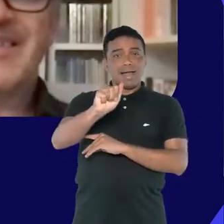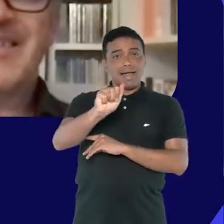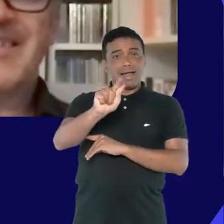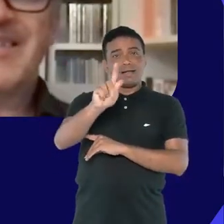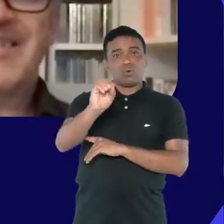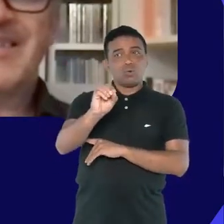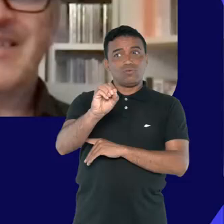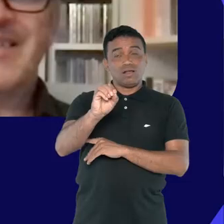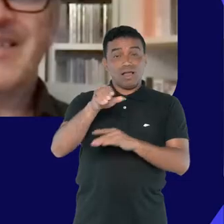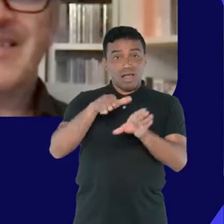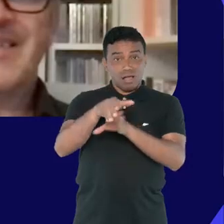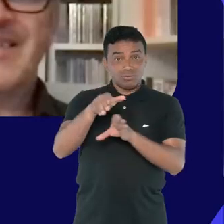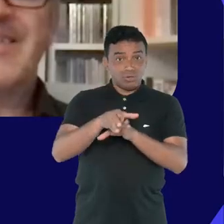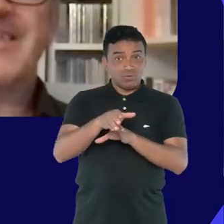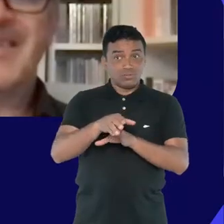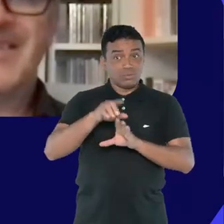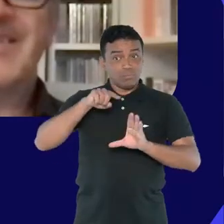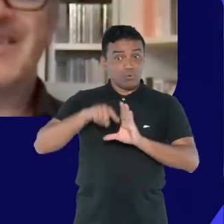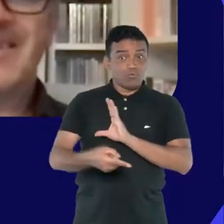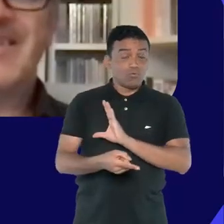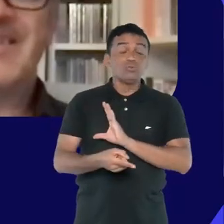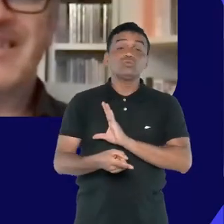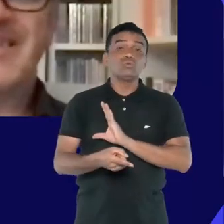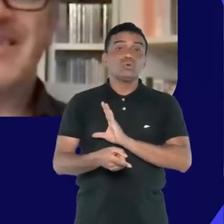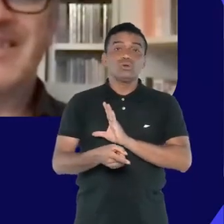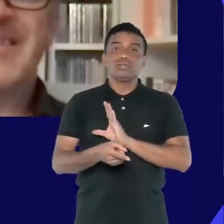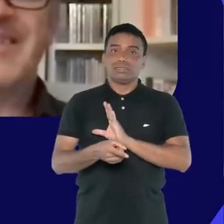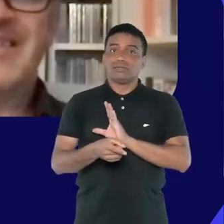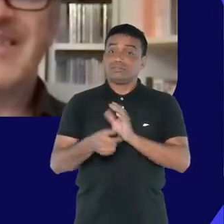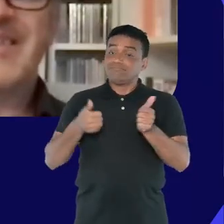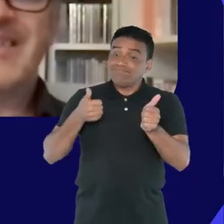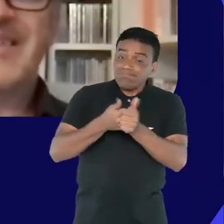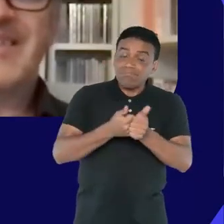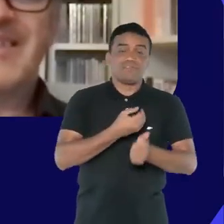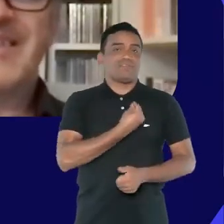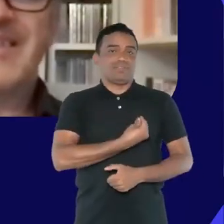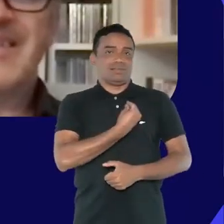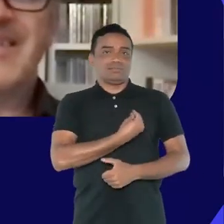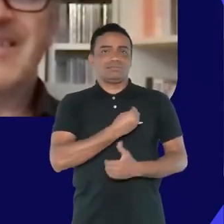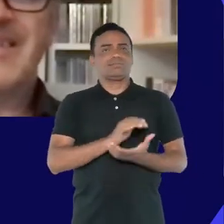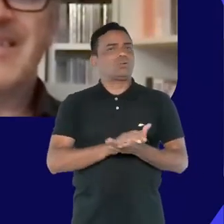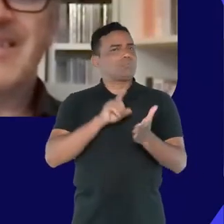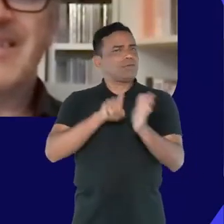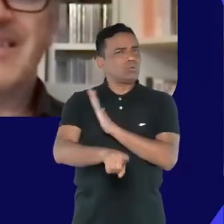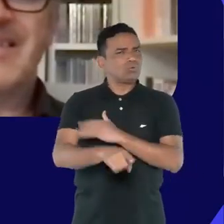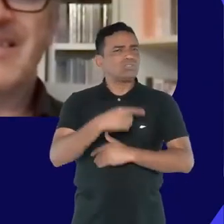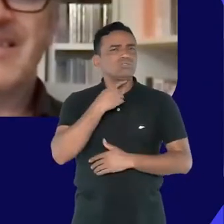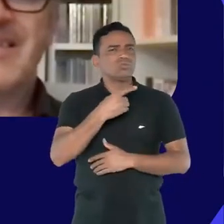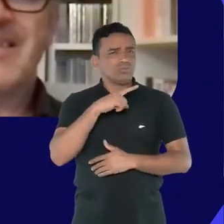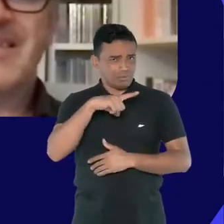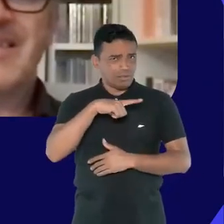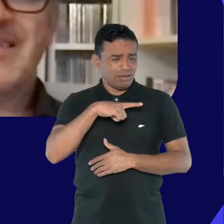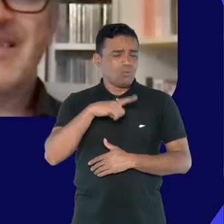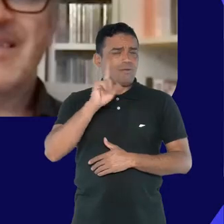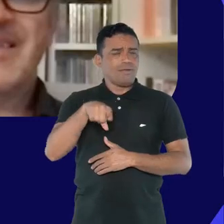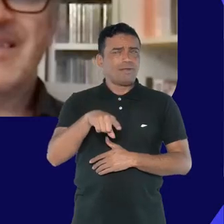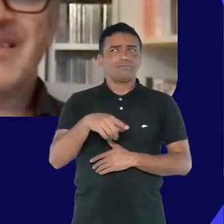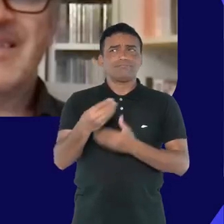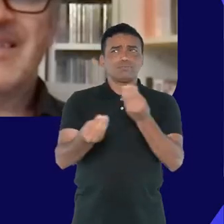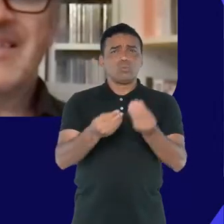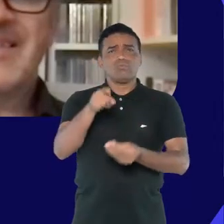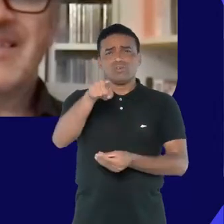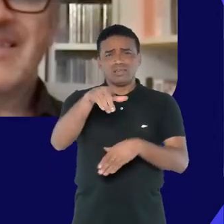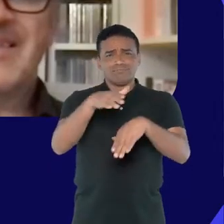se afastar do essencial, a vida. E aí a pergunta que eu tenho é exatamente essa. Como é que é para